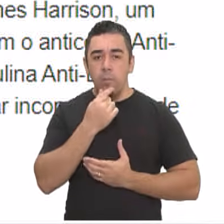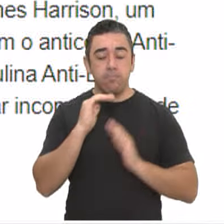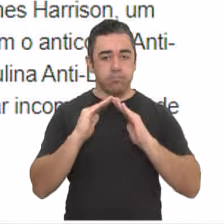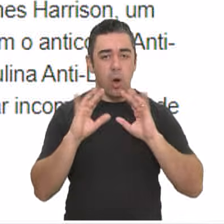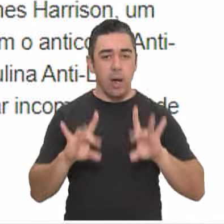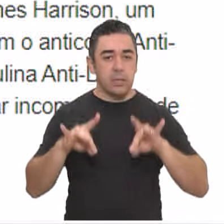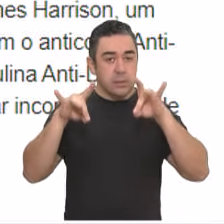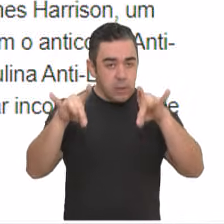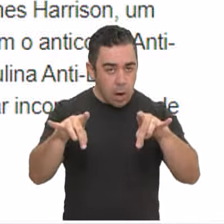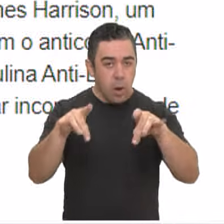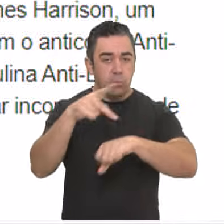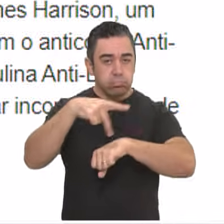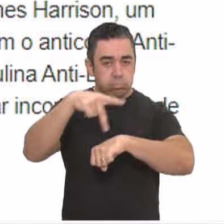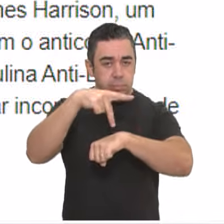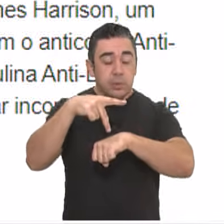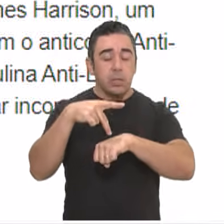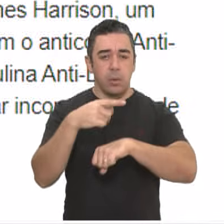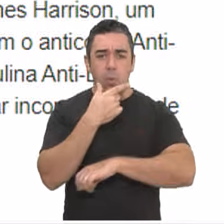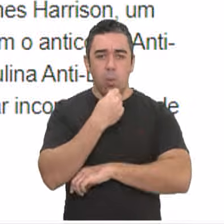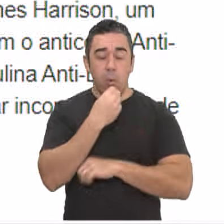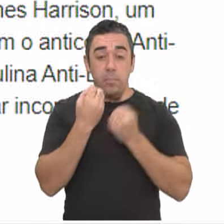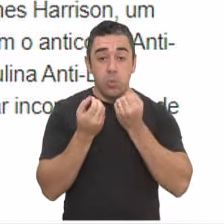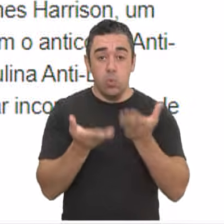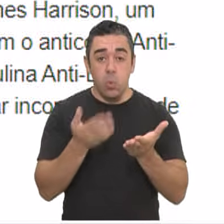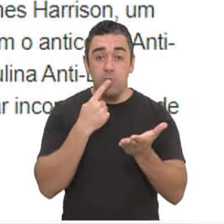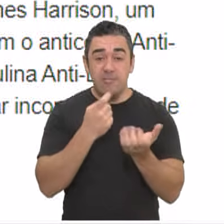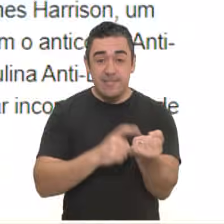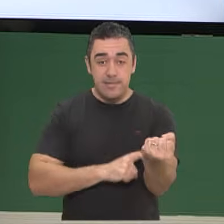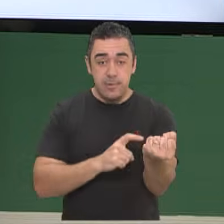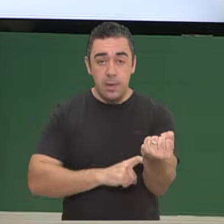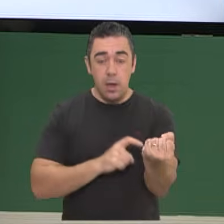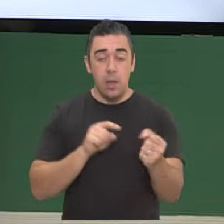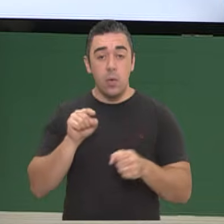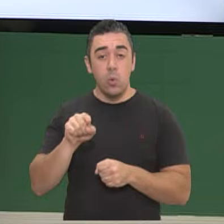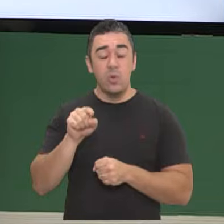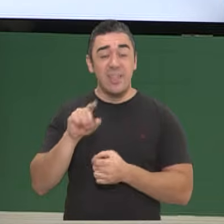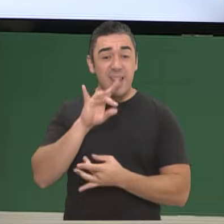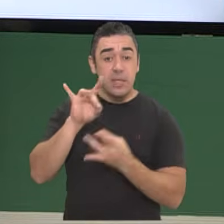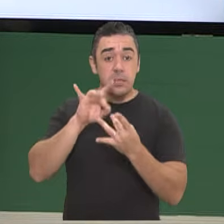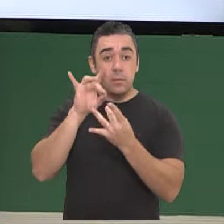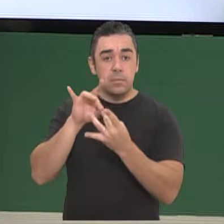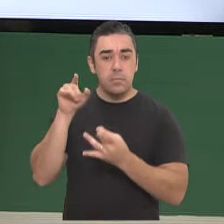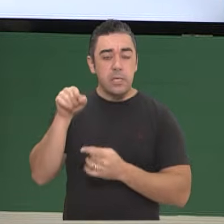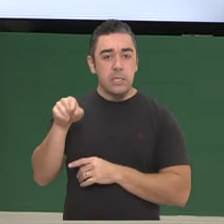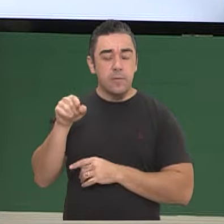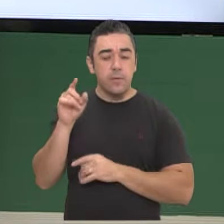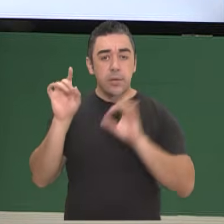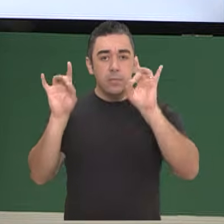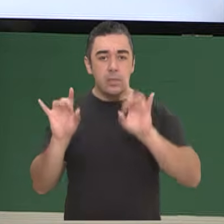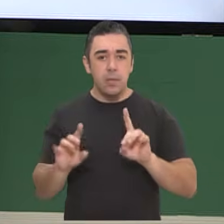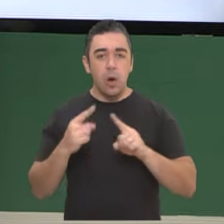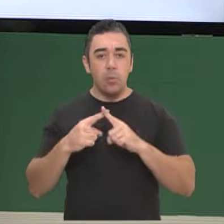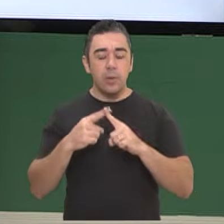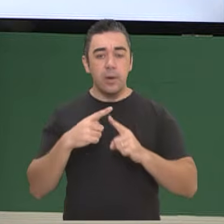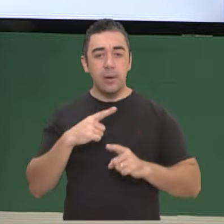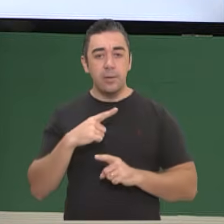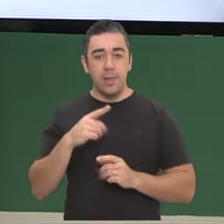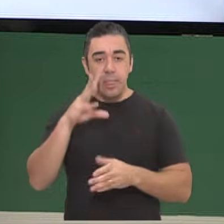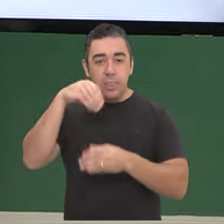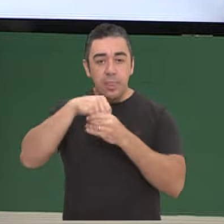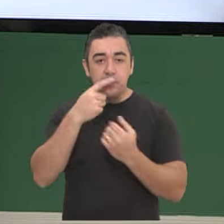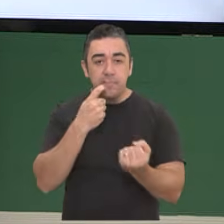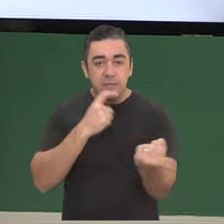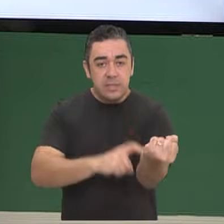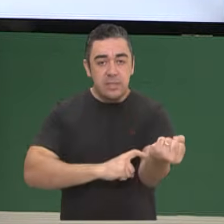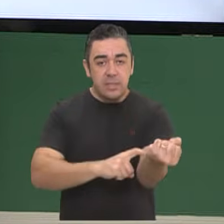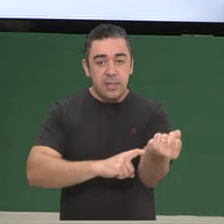Harrison, um superdoador de sangue. O plasma do sangue de James é especial porque tem o anticorpo anti-D, e esse plasma